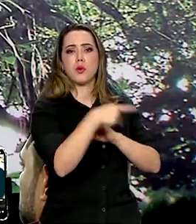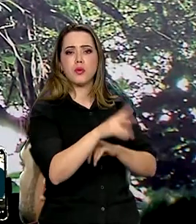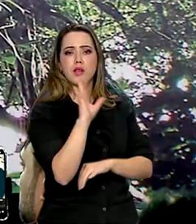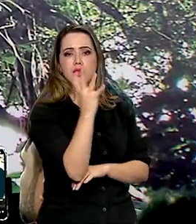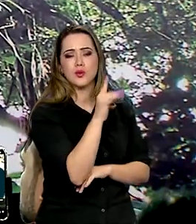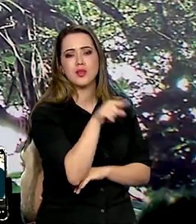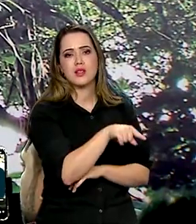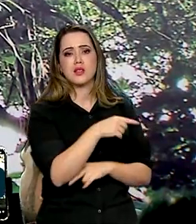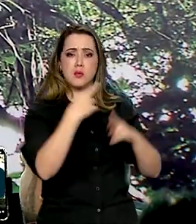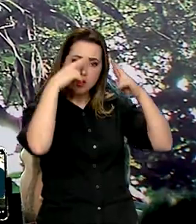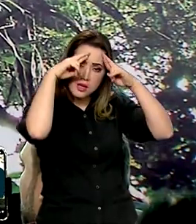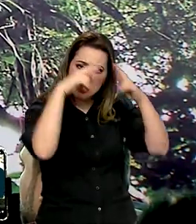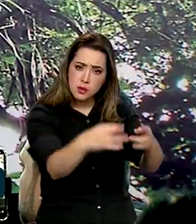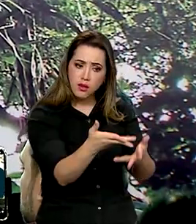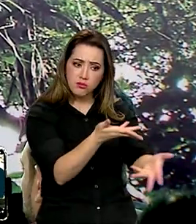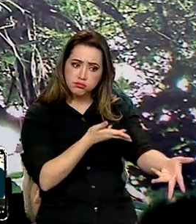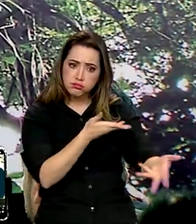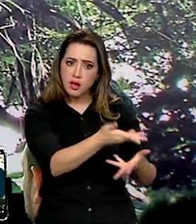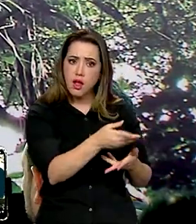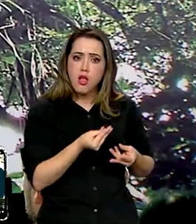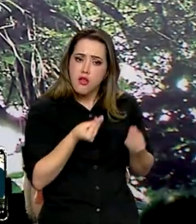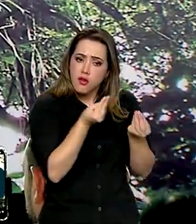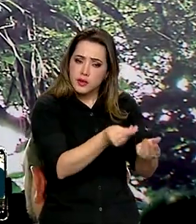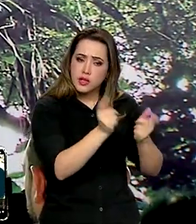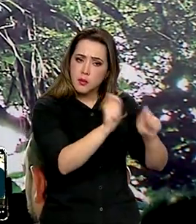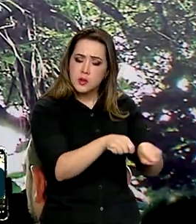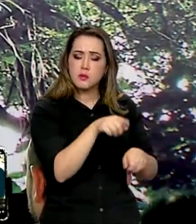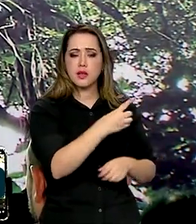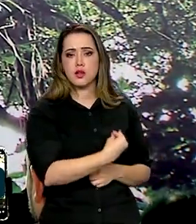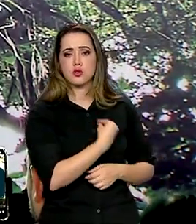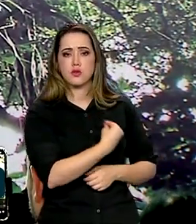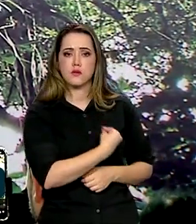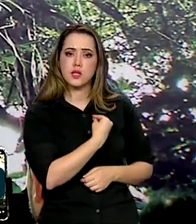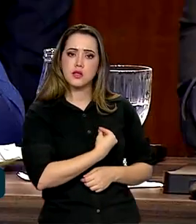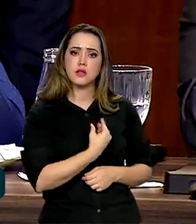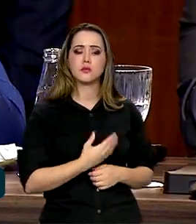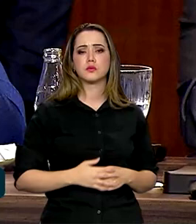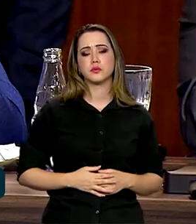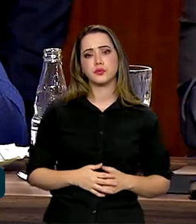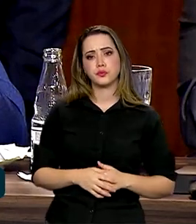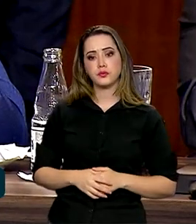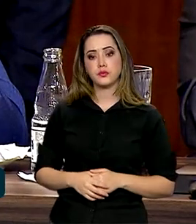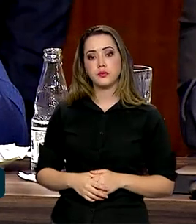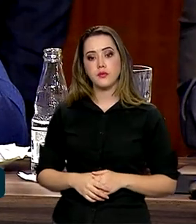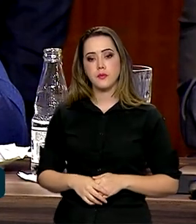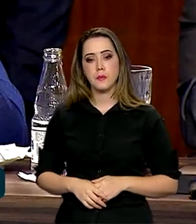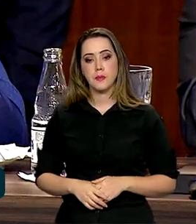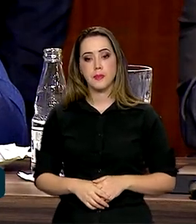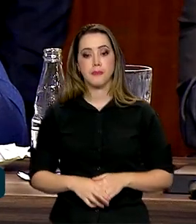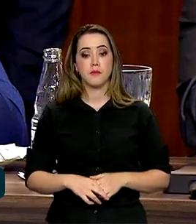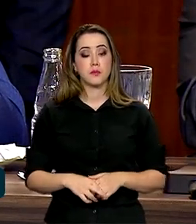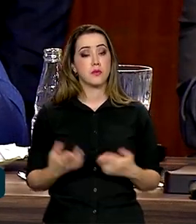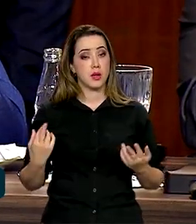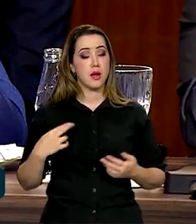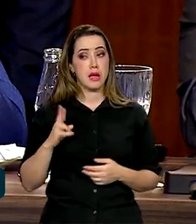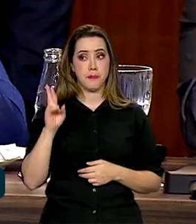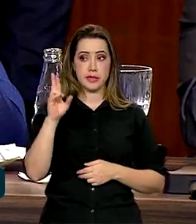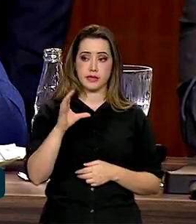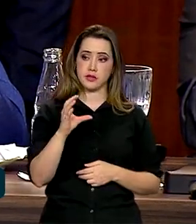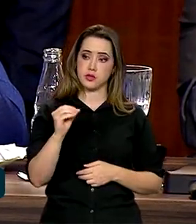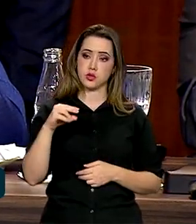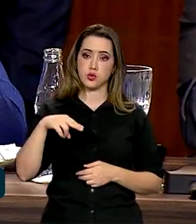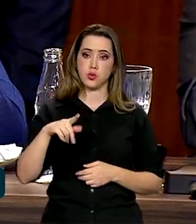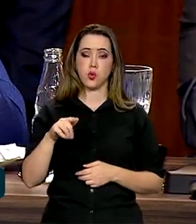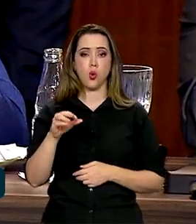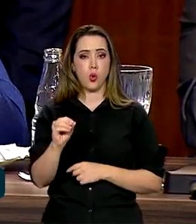É só respeitá-los e garantir a eles condições de vida digna e decente. Para os representantes do Congo e da Indonésia, a iniciativa